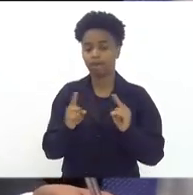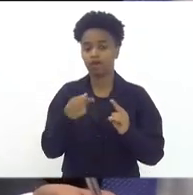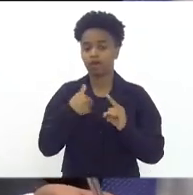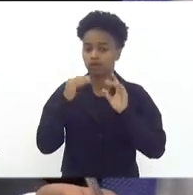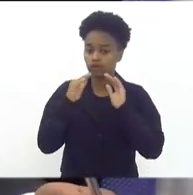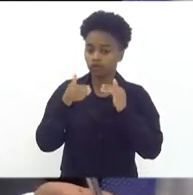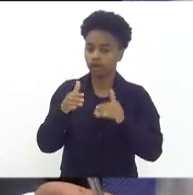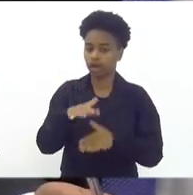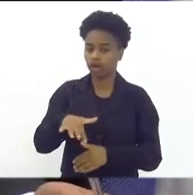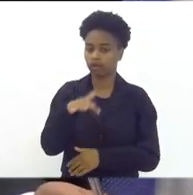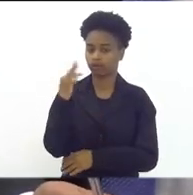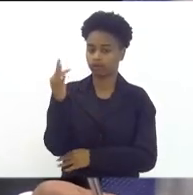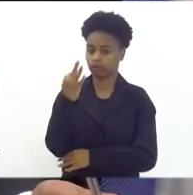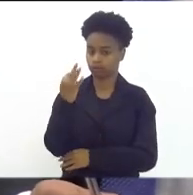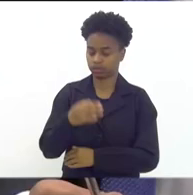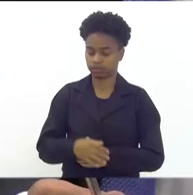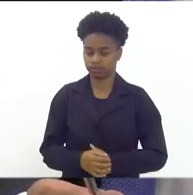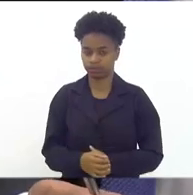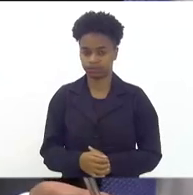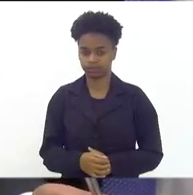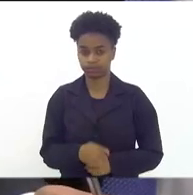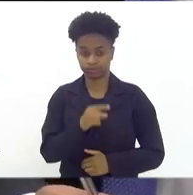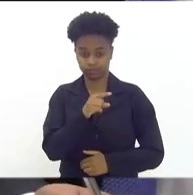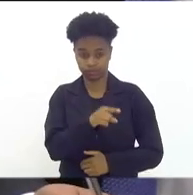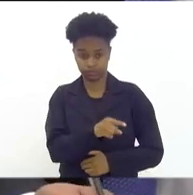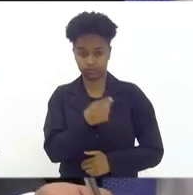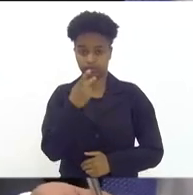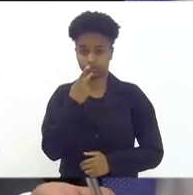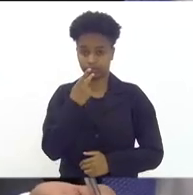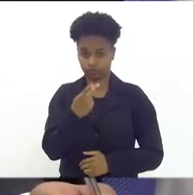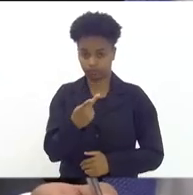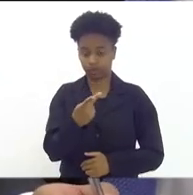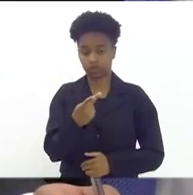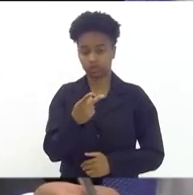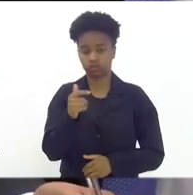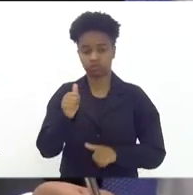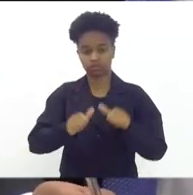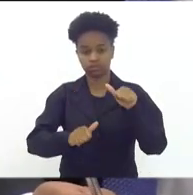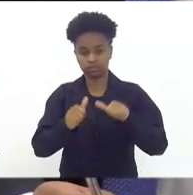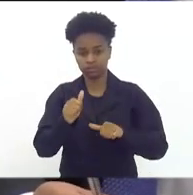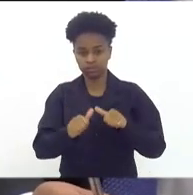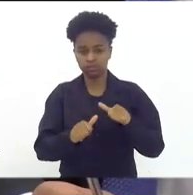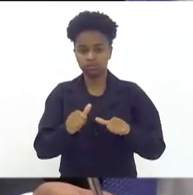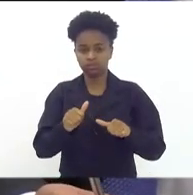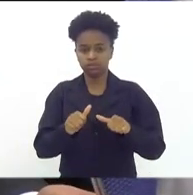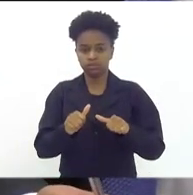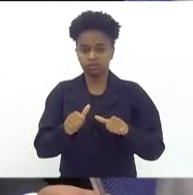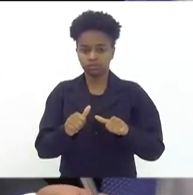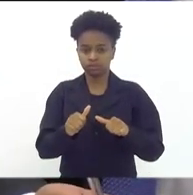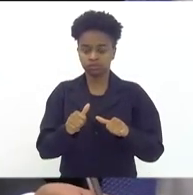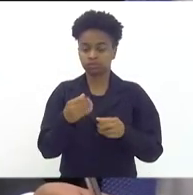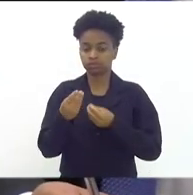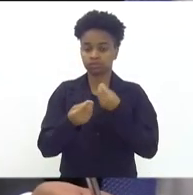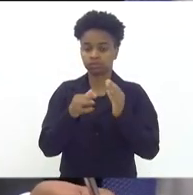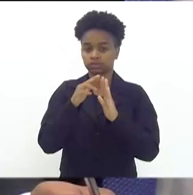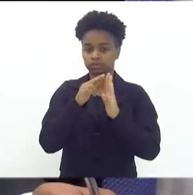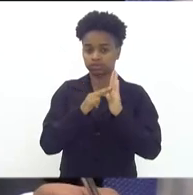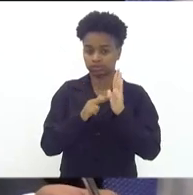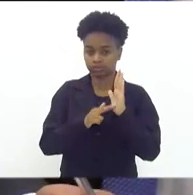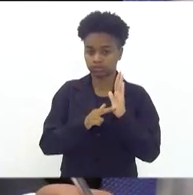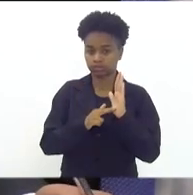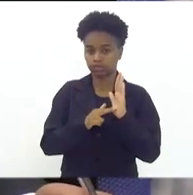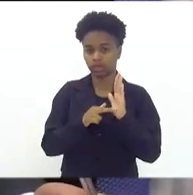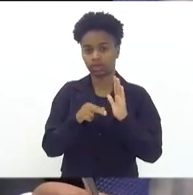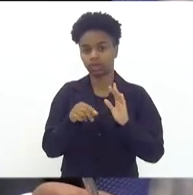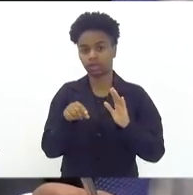formal vossa excelência ponderou na análise da instrução normativa e das normas que